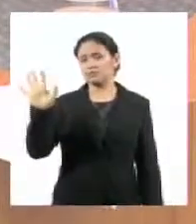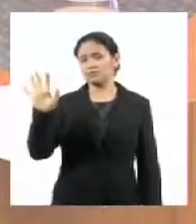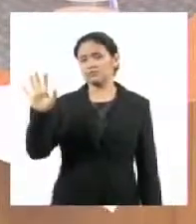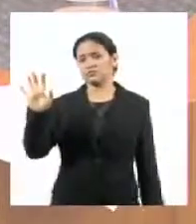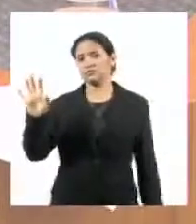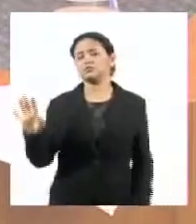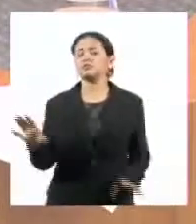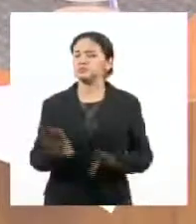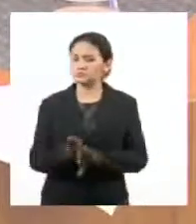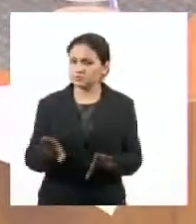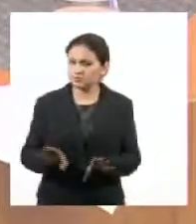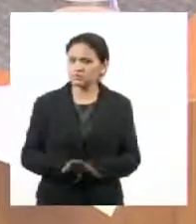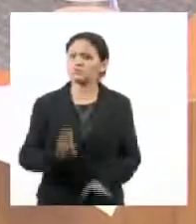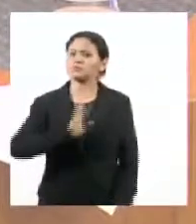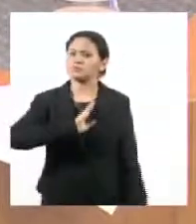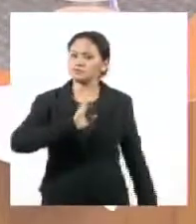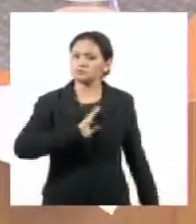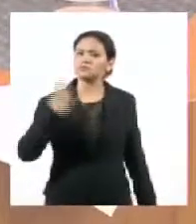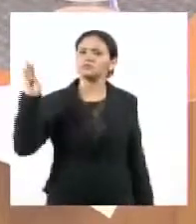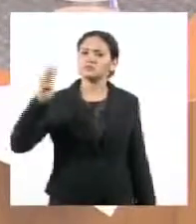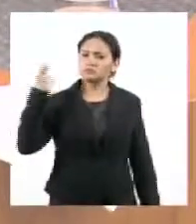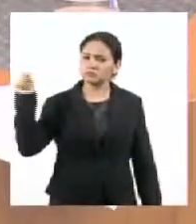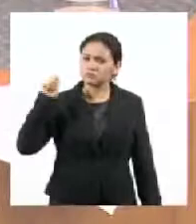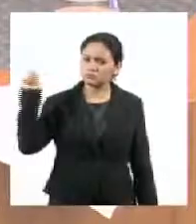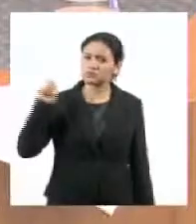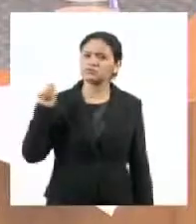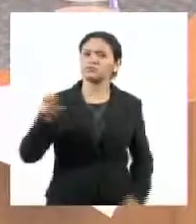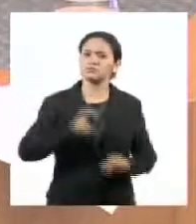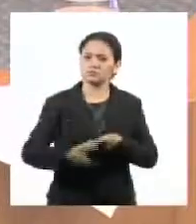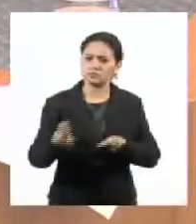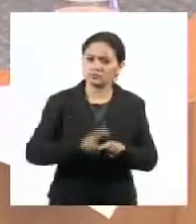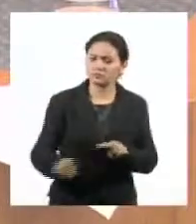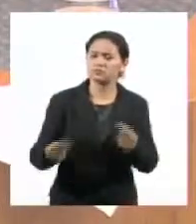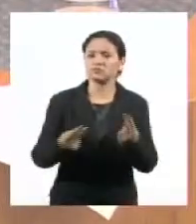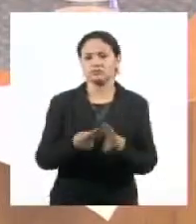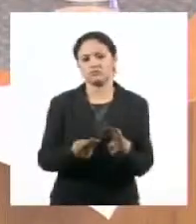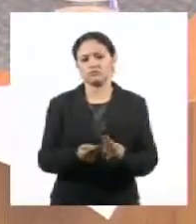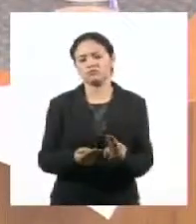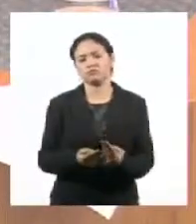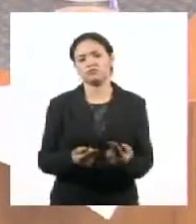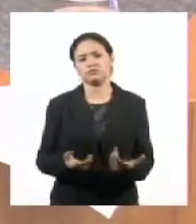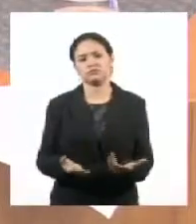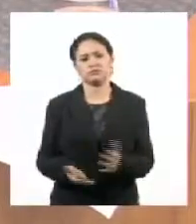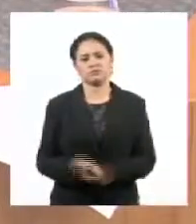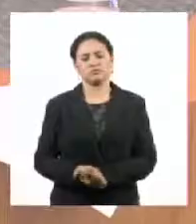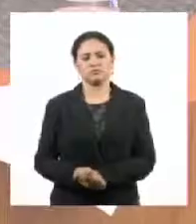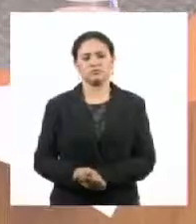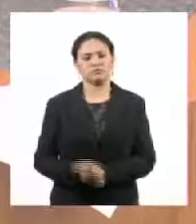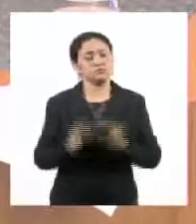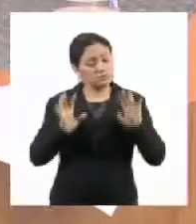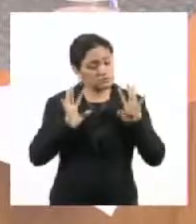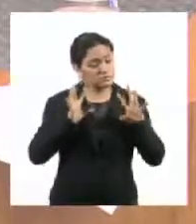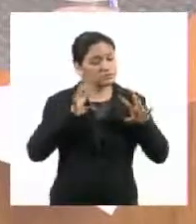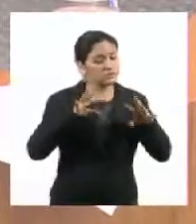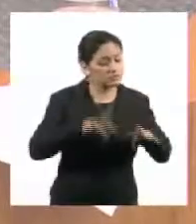cidade de Bacabal, na cidade de Santo Inês e na cidade de Timon. E temos